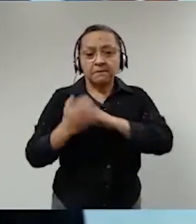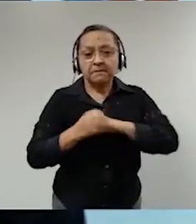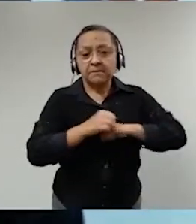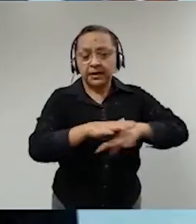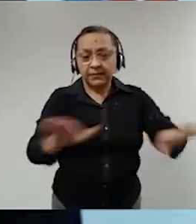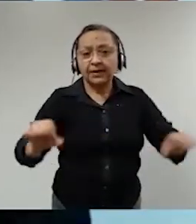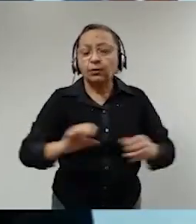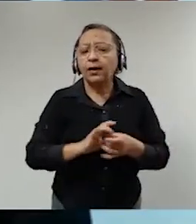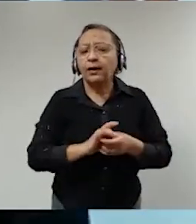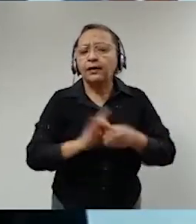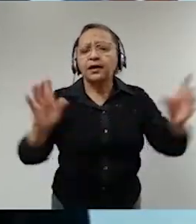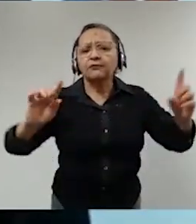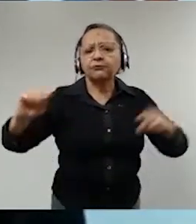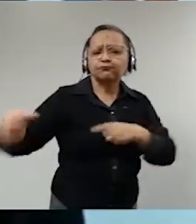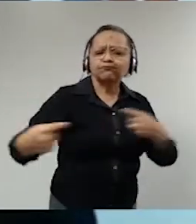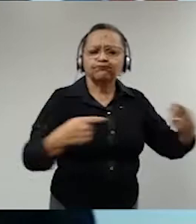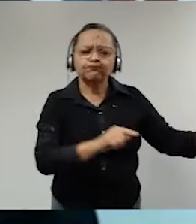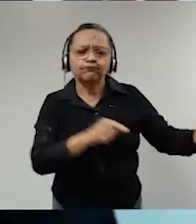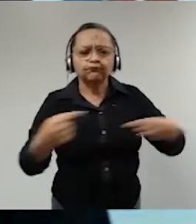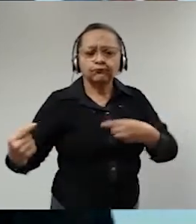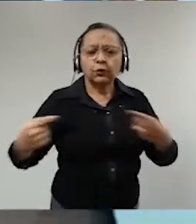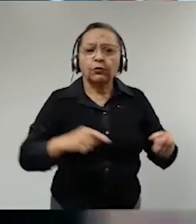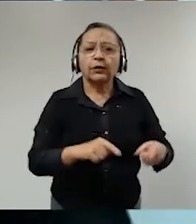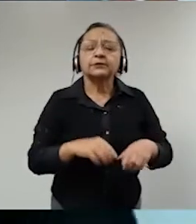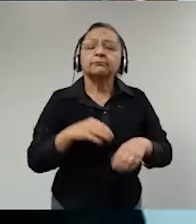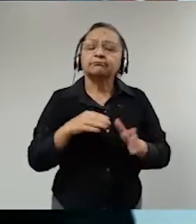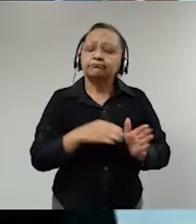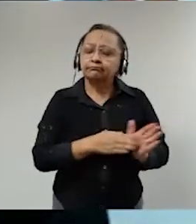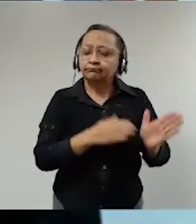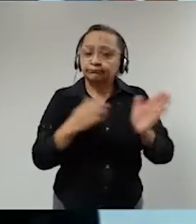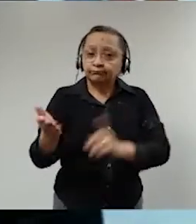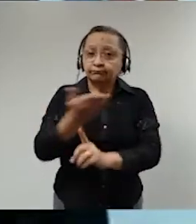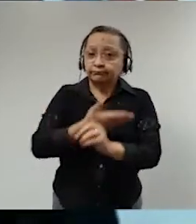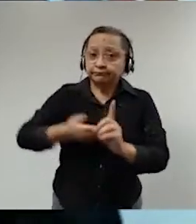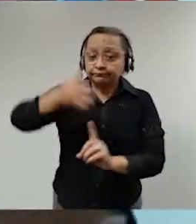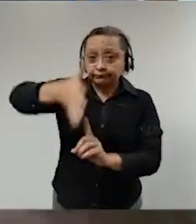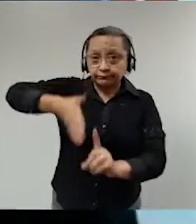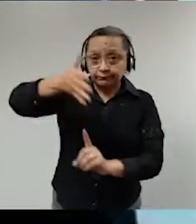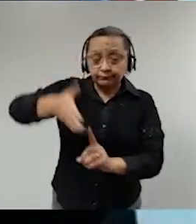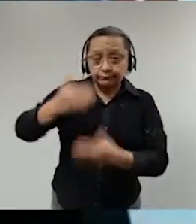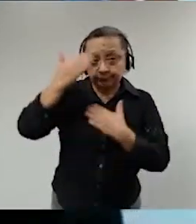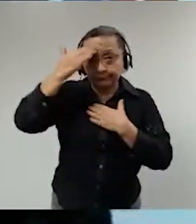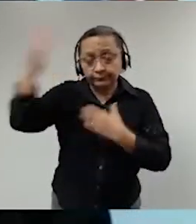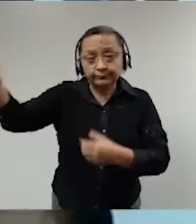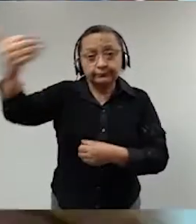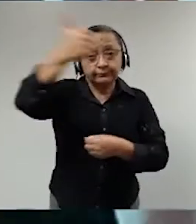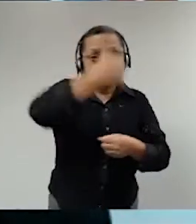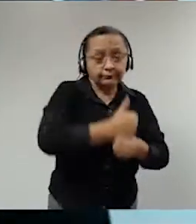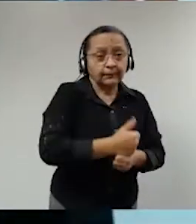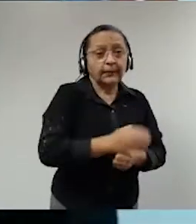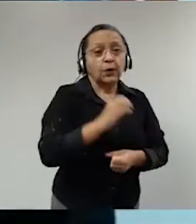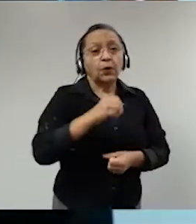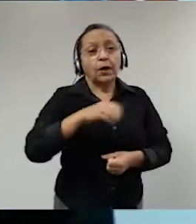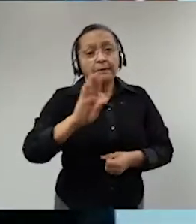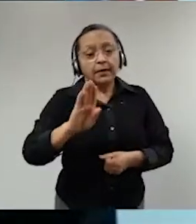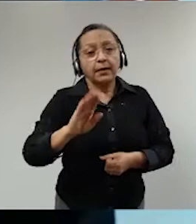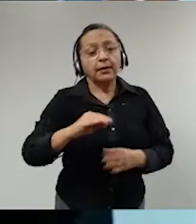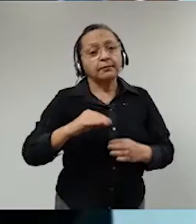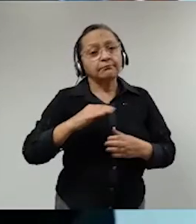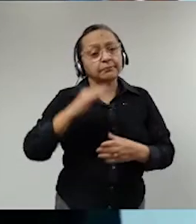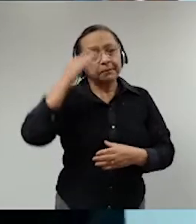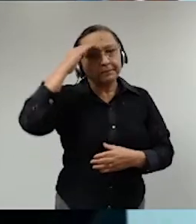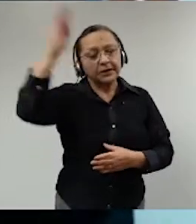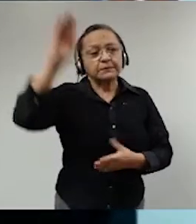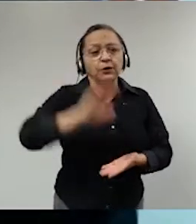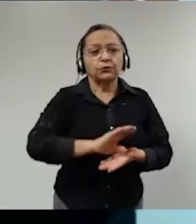livre concorrência. Passo, portanto, a palavra, agradecendo em nome da advocacia brasileira, em especial do Conselho